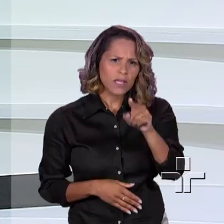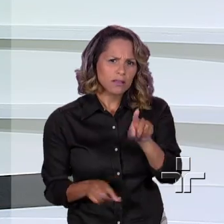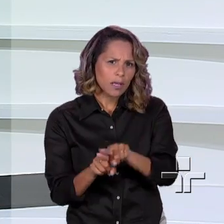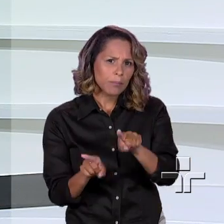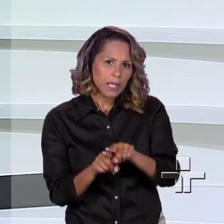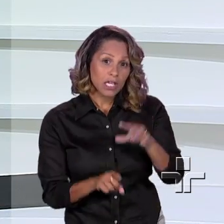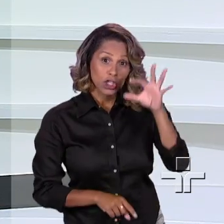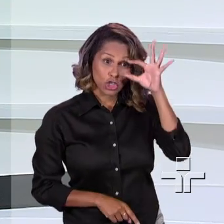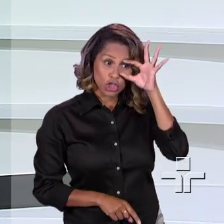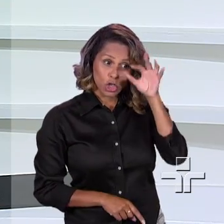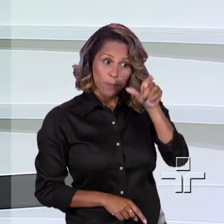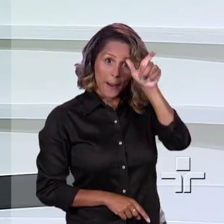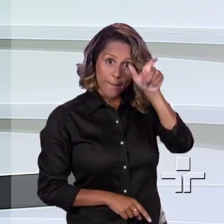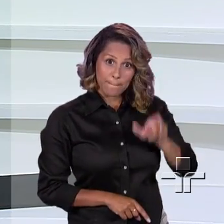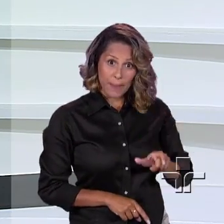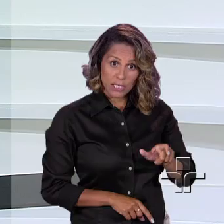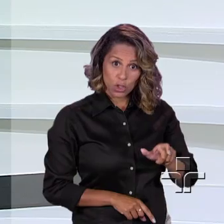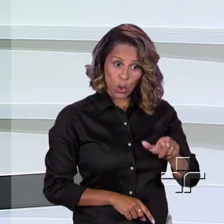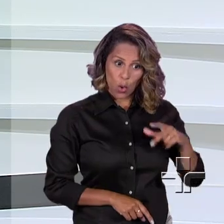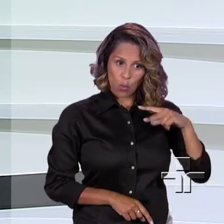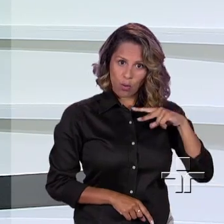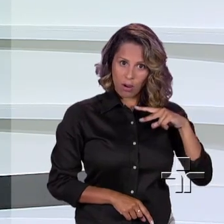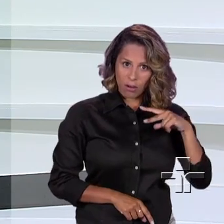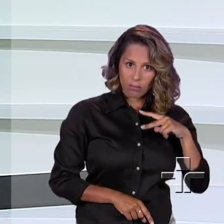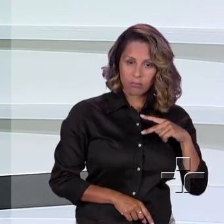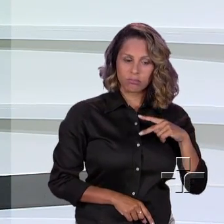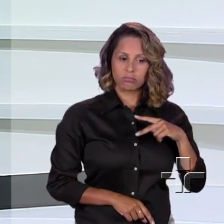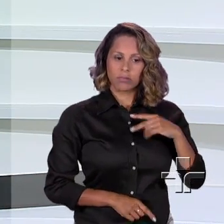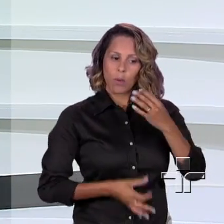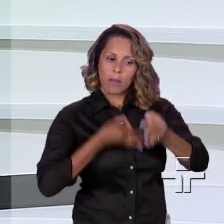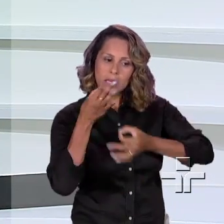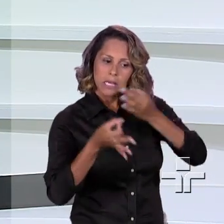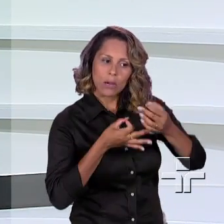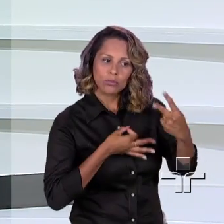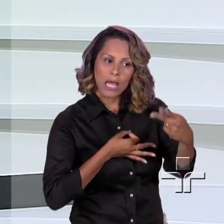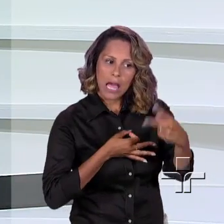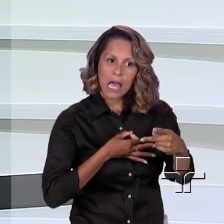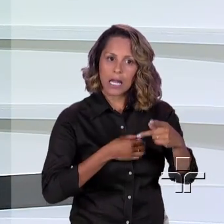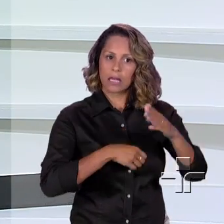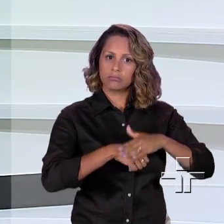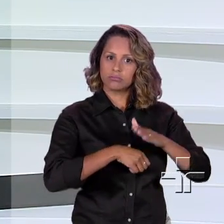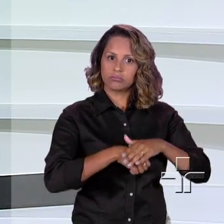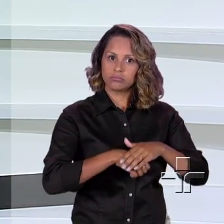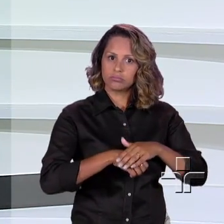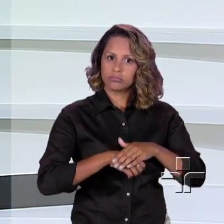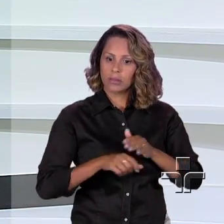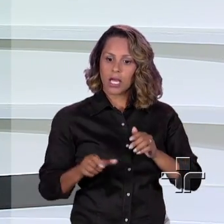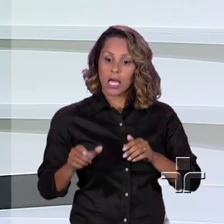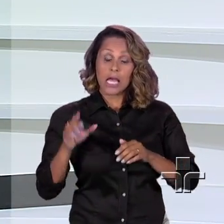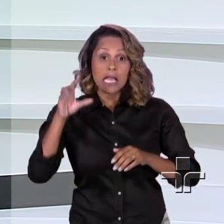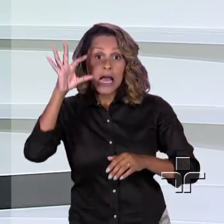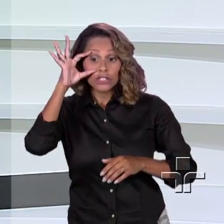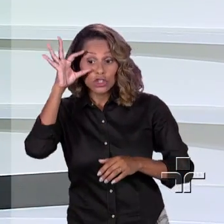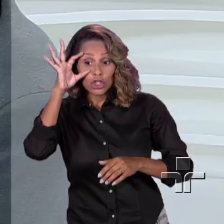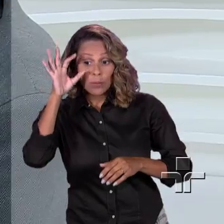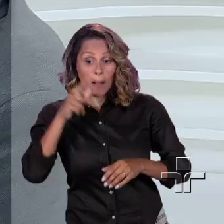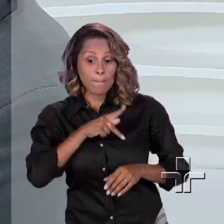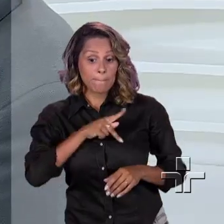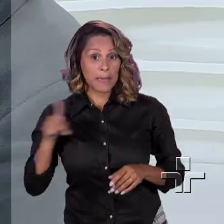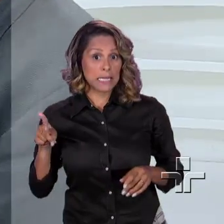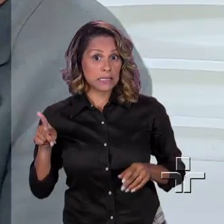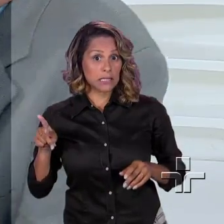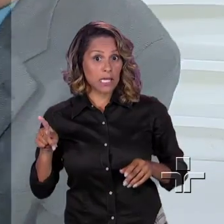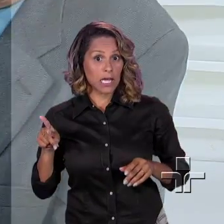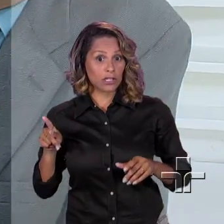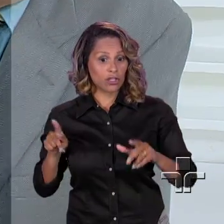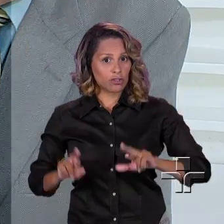pessoa, né, formuladora de opiniões, e ela como presidente nesse tema da justiça de transição no Brasil? Olha, eu acho